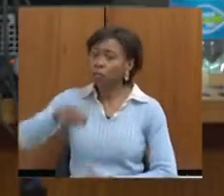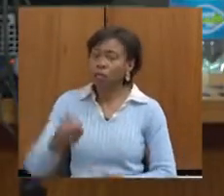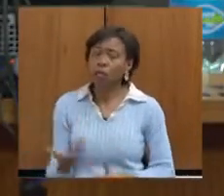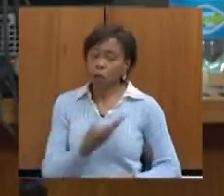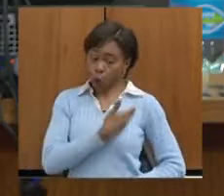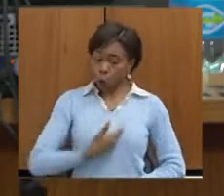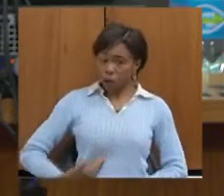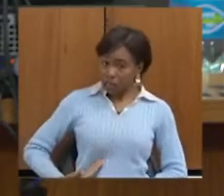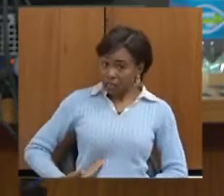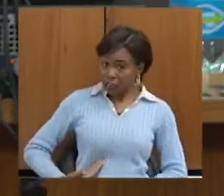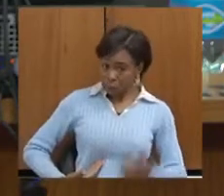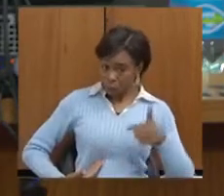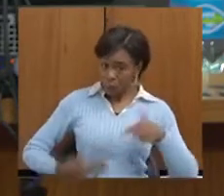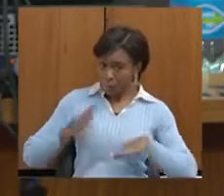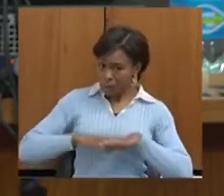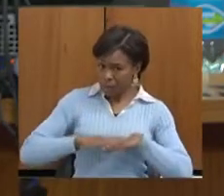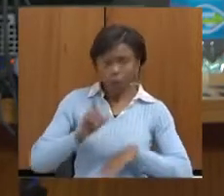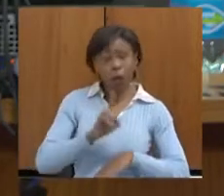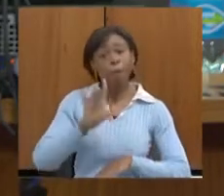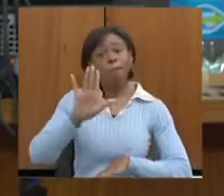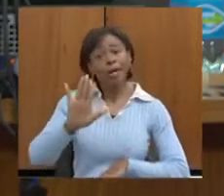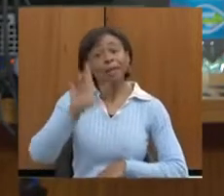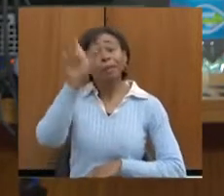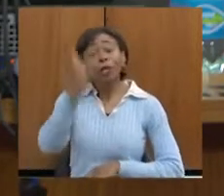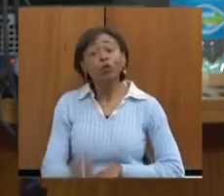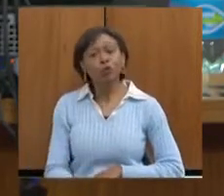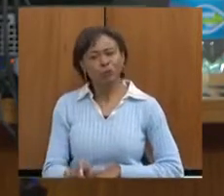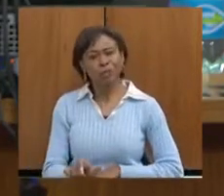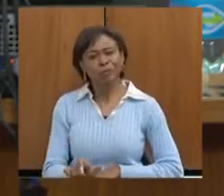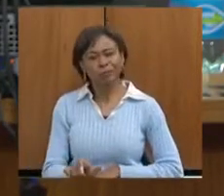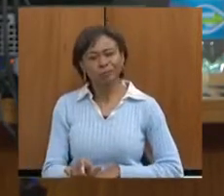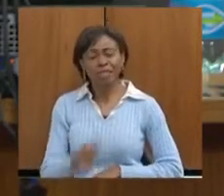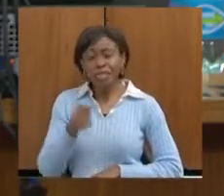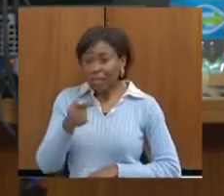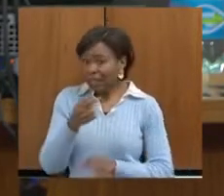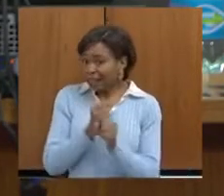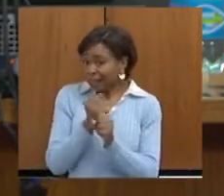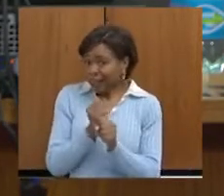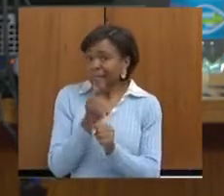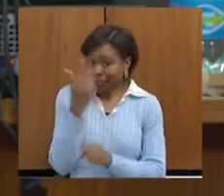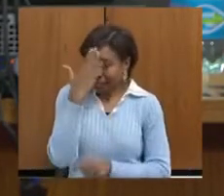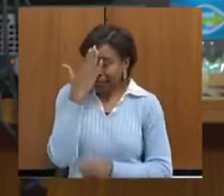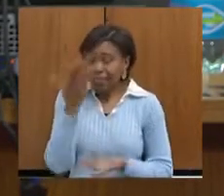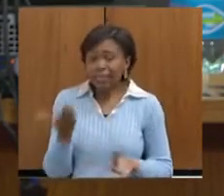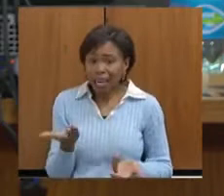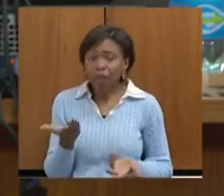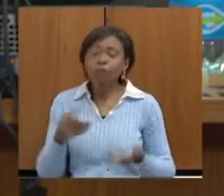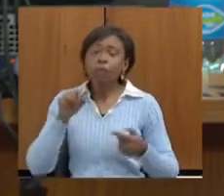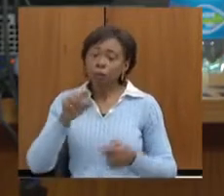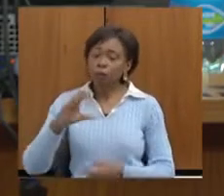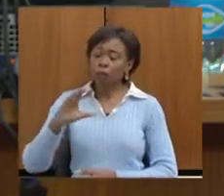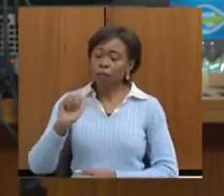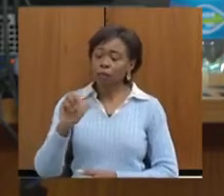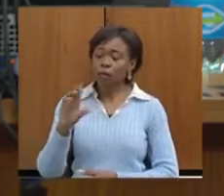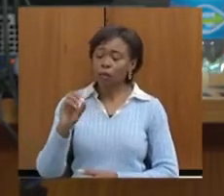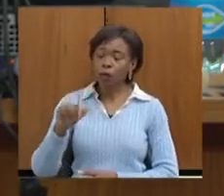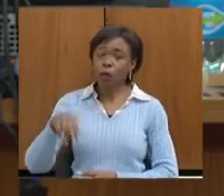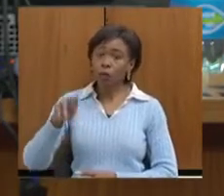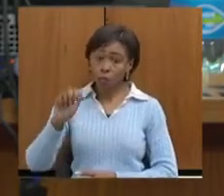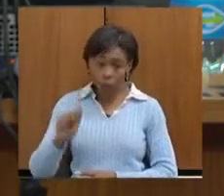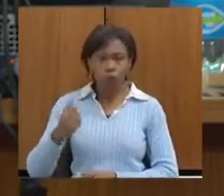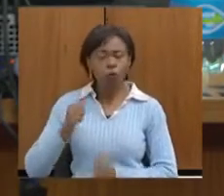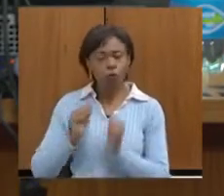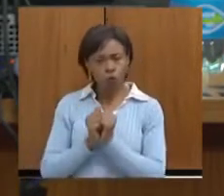tem pessoas não o governo né ao longo desses sete anos Todos nós sabemos disso né E nós temos a Carolina que está aí no processo